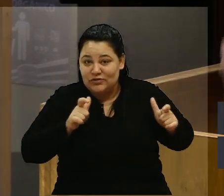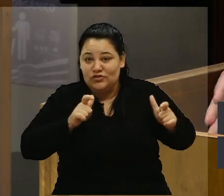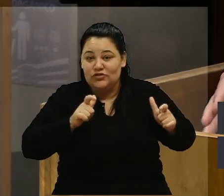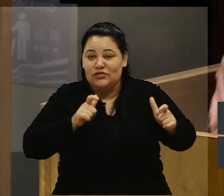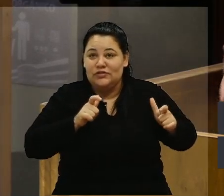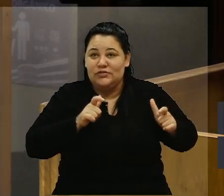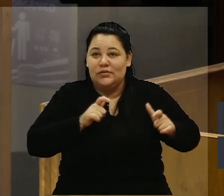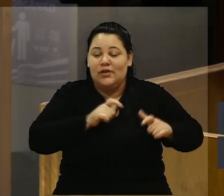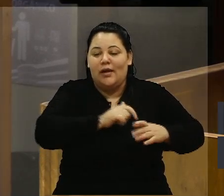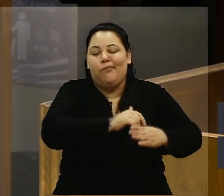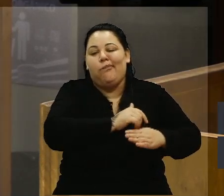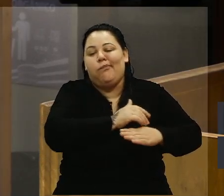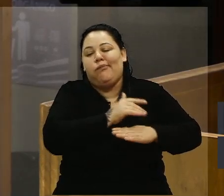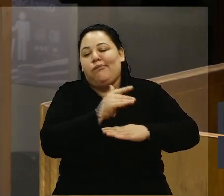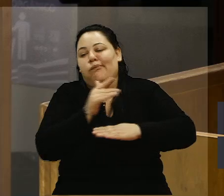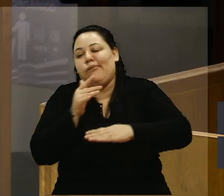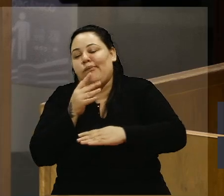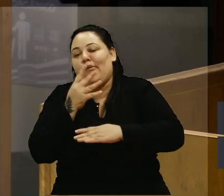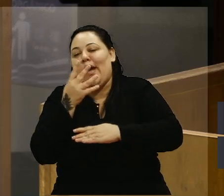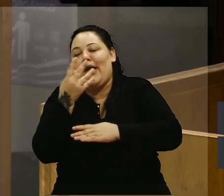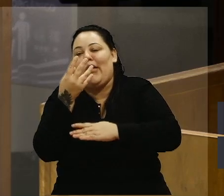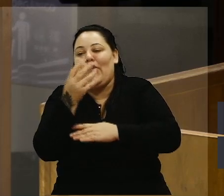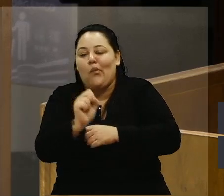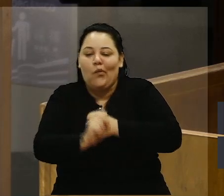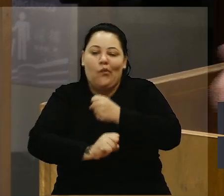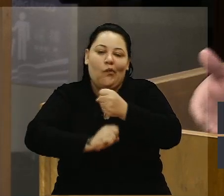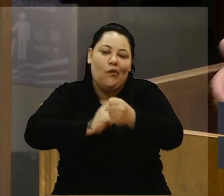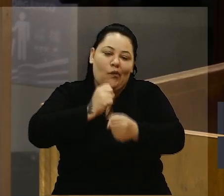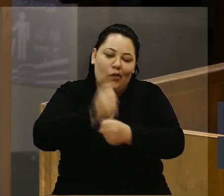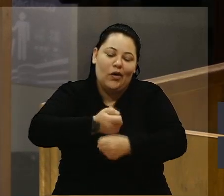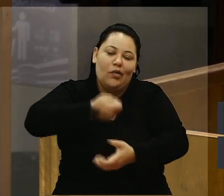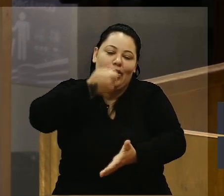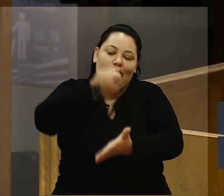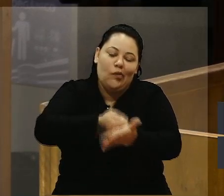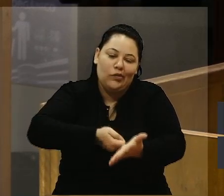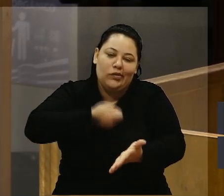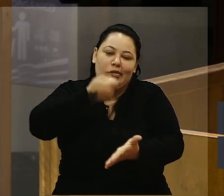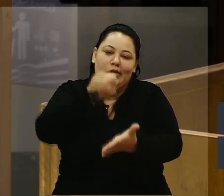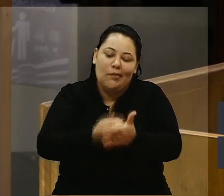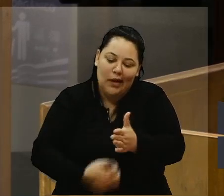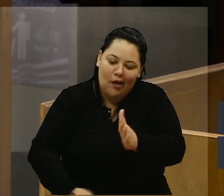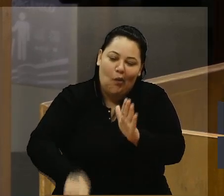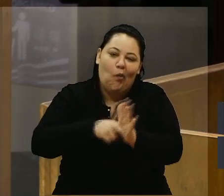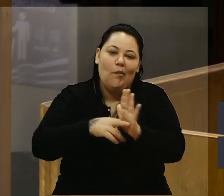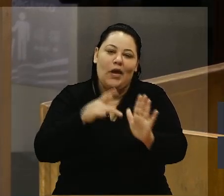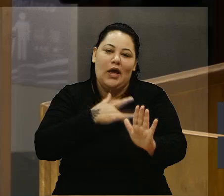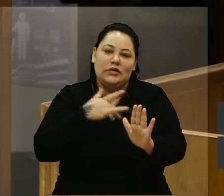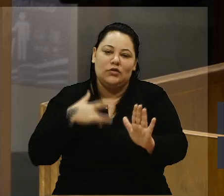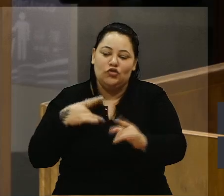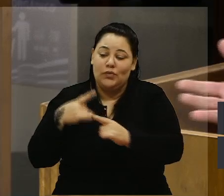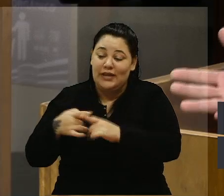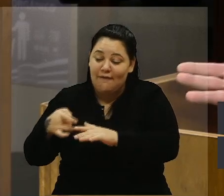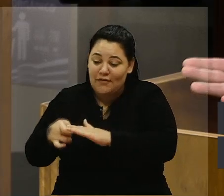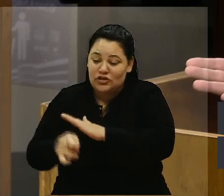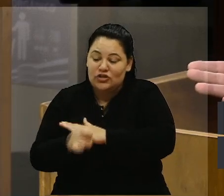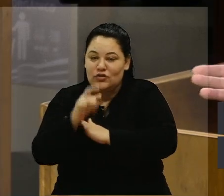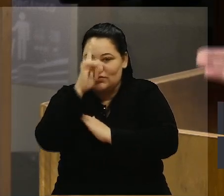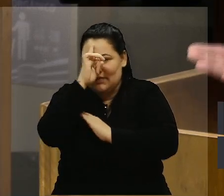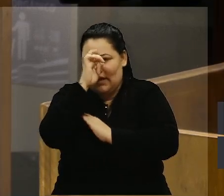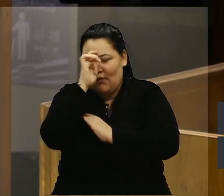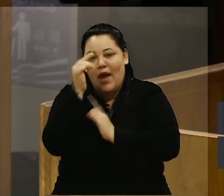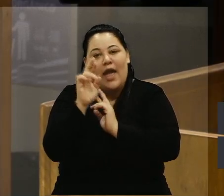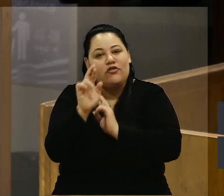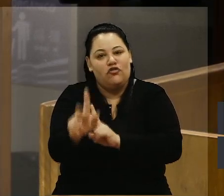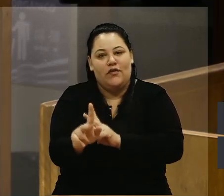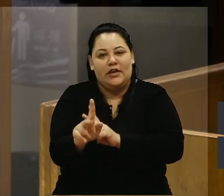anos, 8 anos, 10 anos aqui lutando para construir a saúde precária, porque você vai estar investindo num hospital, aí é outra coisa,